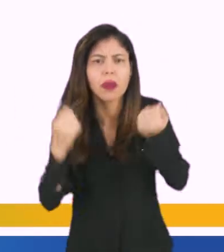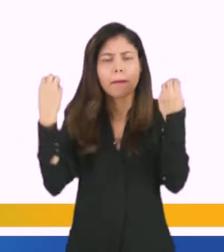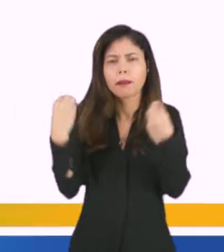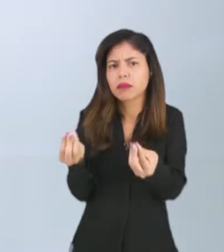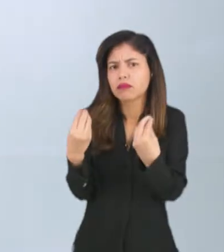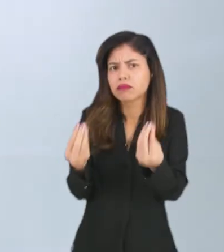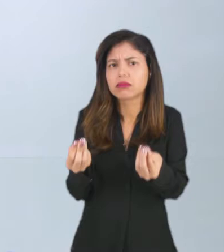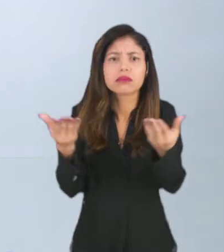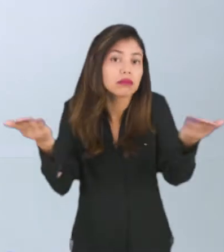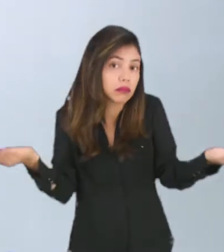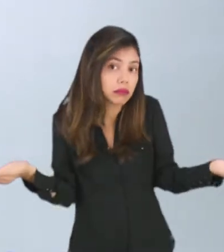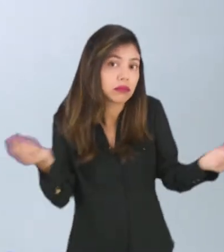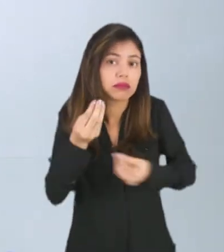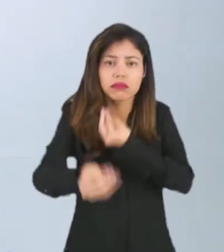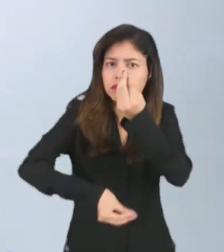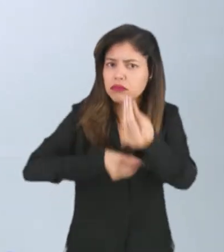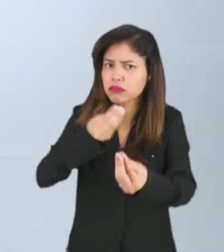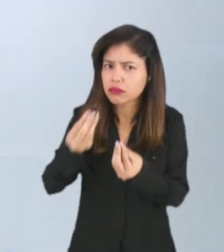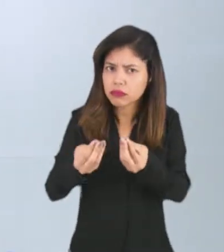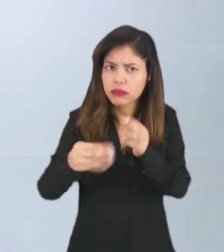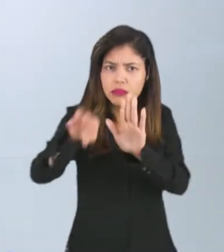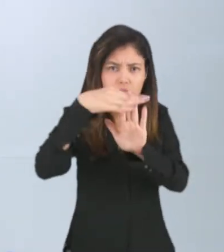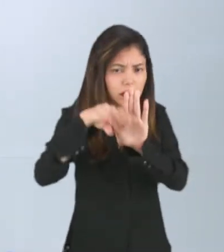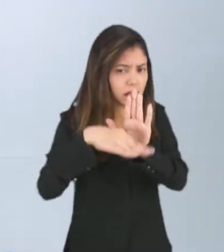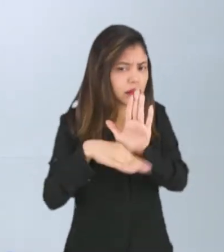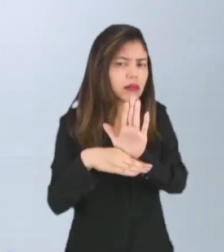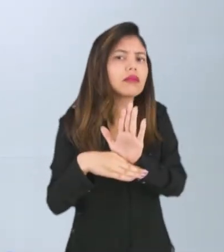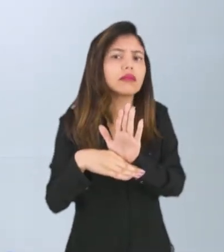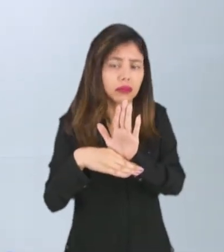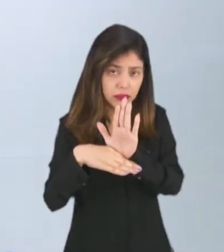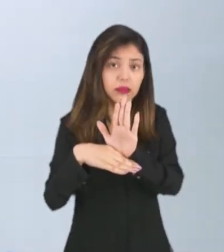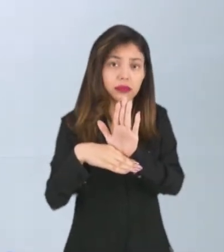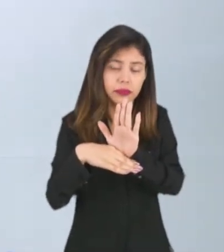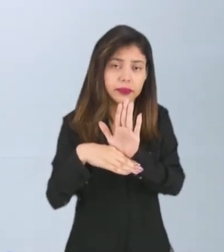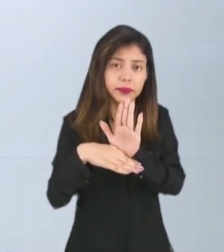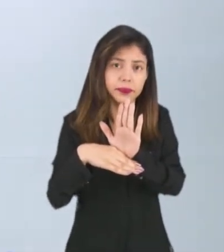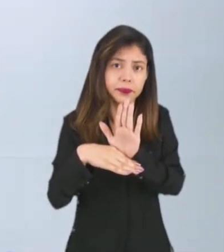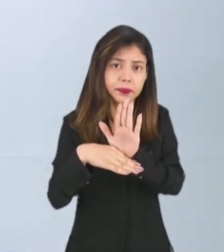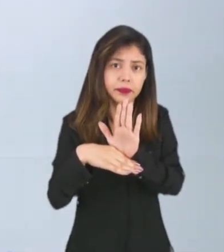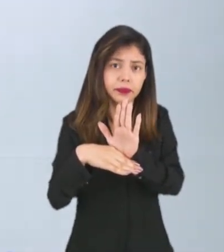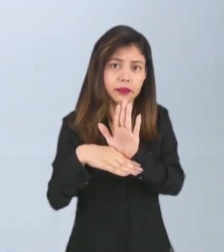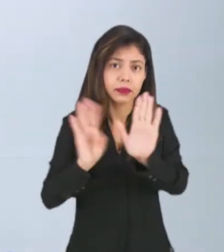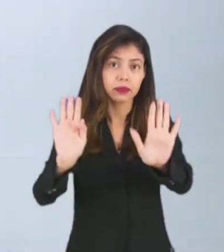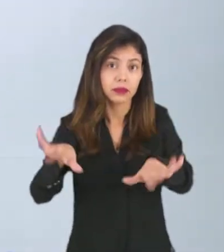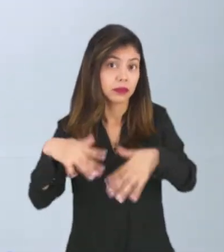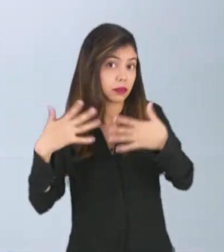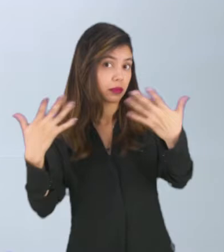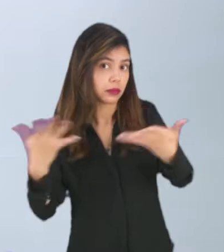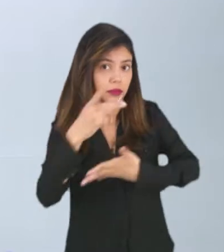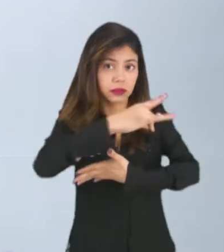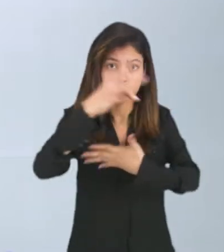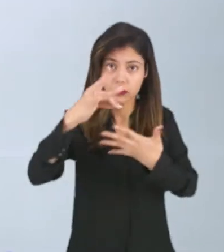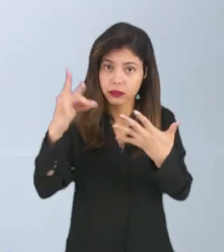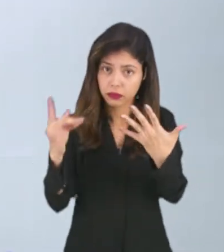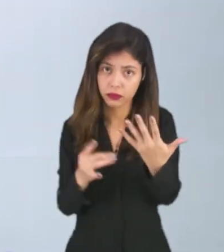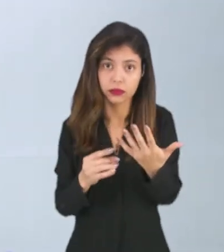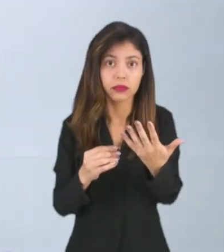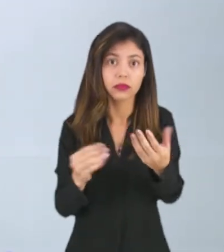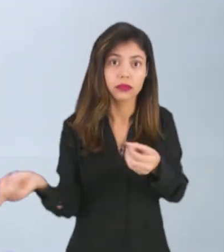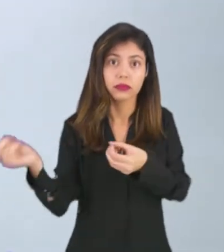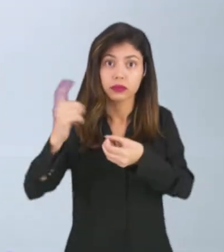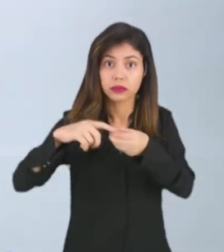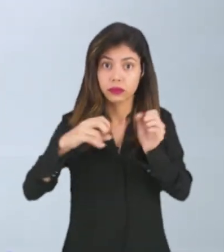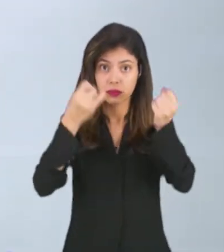eles servem, como eles se categorizam, E quais elementos devem ser levados